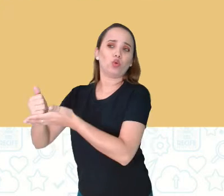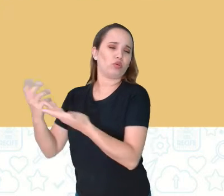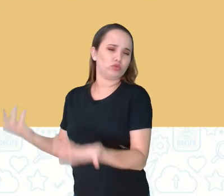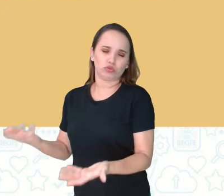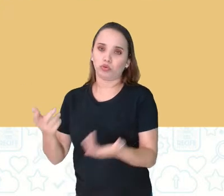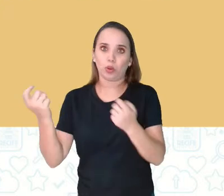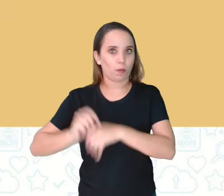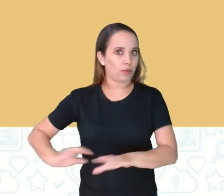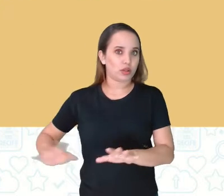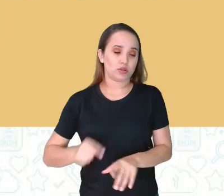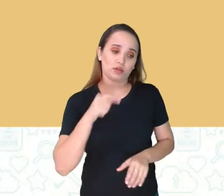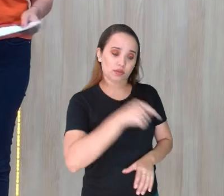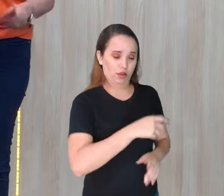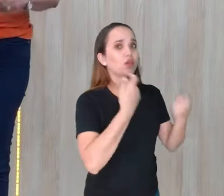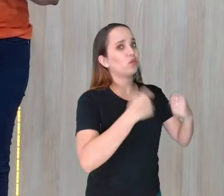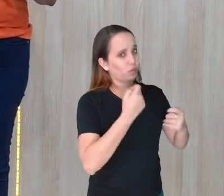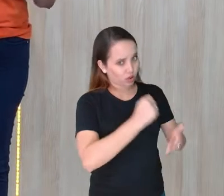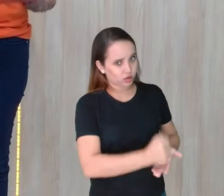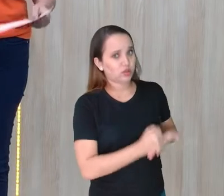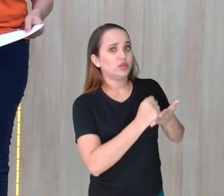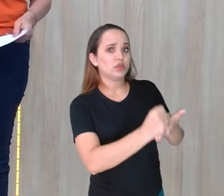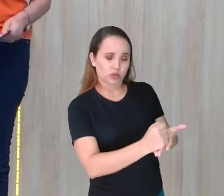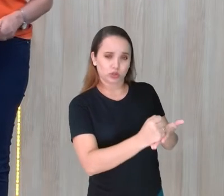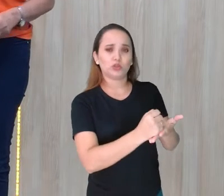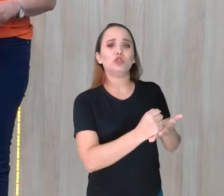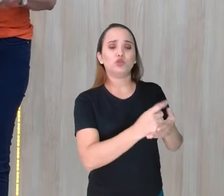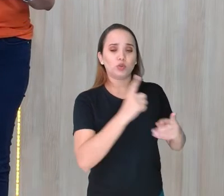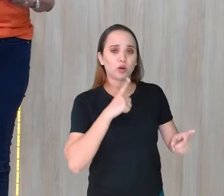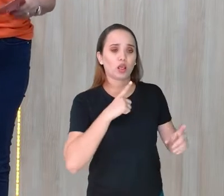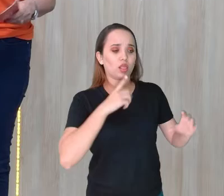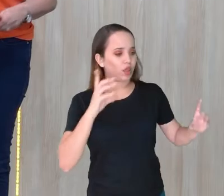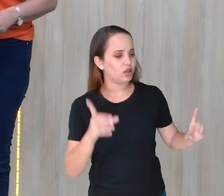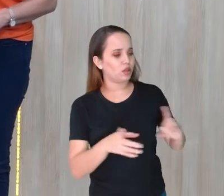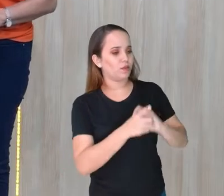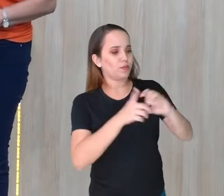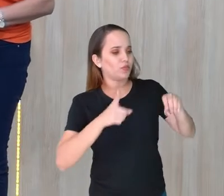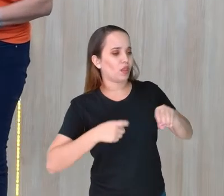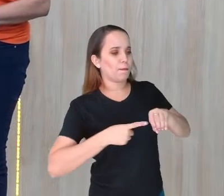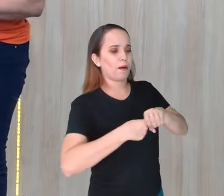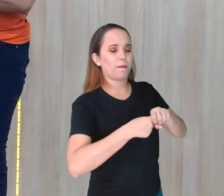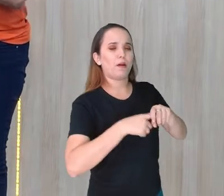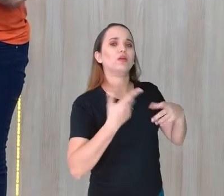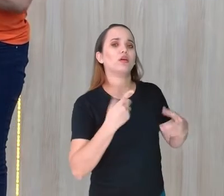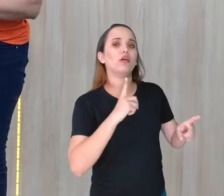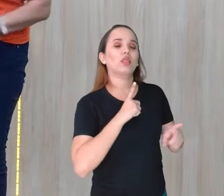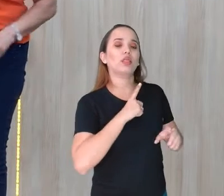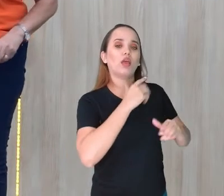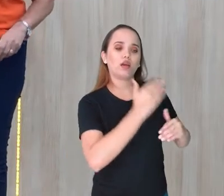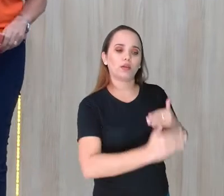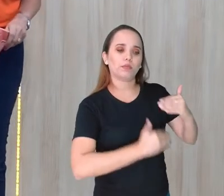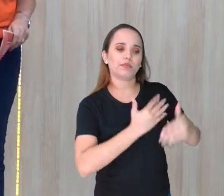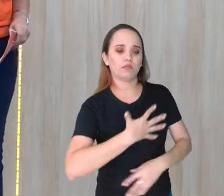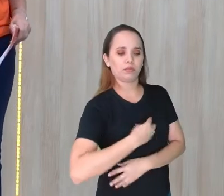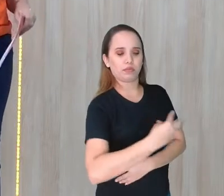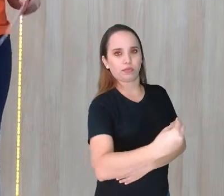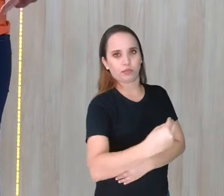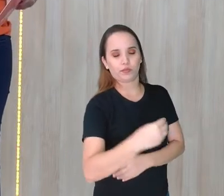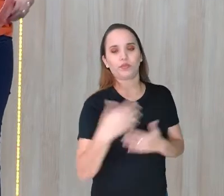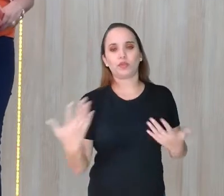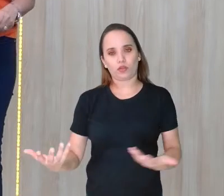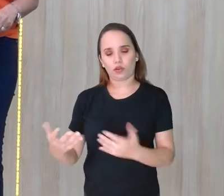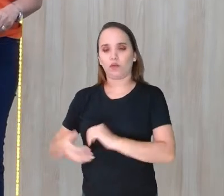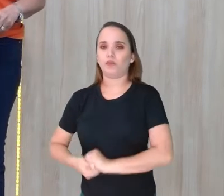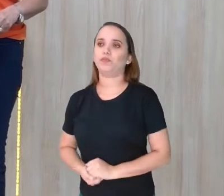dos dois indivíduos, né, para que os gametas se encontrem e realizem a reprodução. Então, a reprodução assexuada,